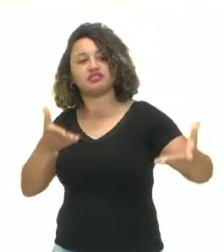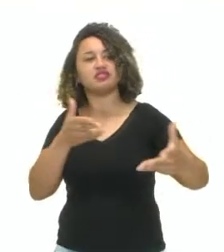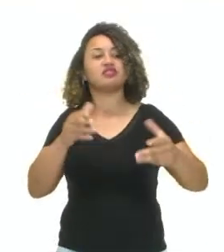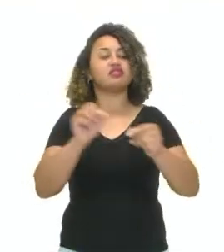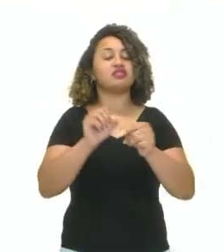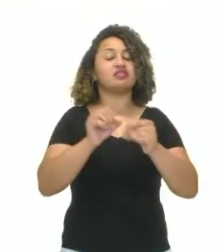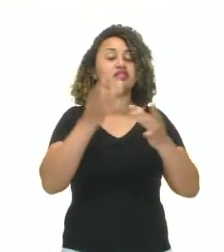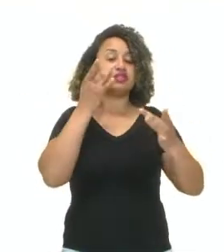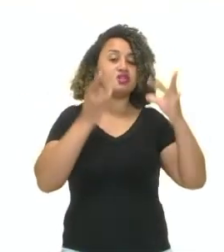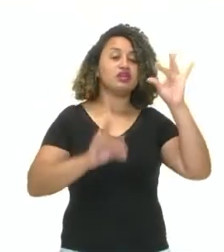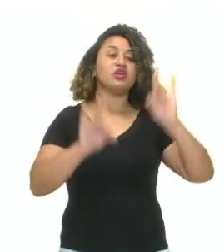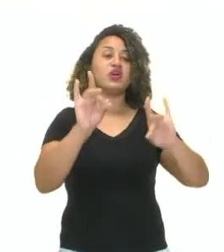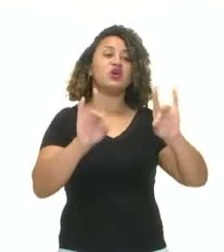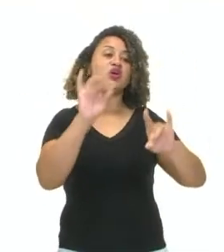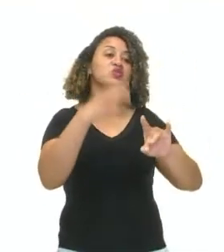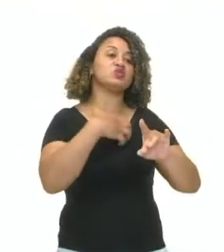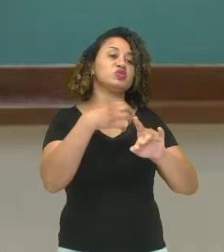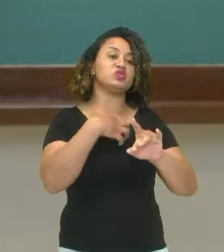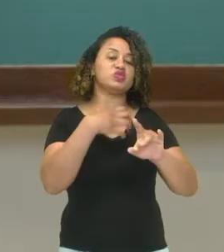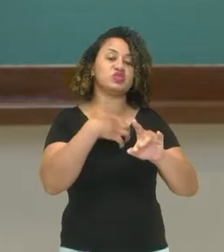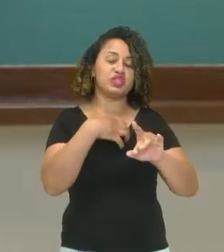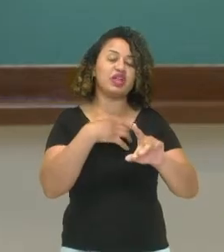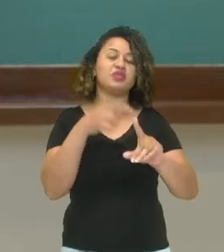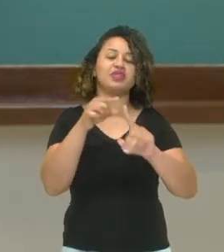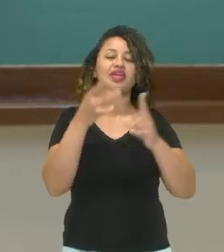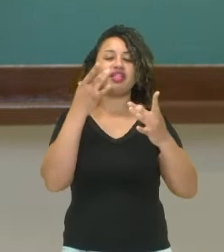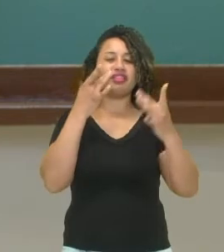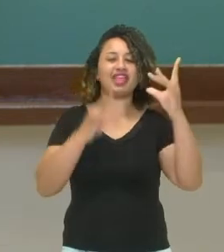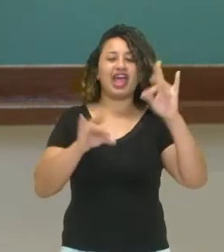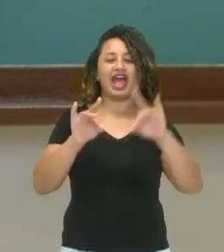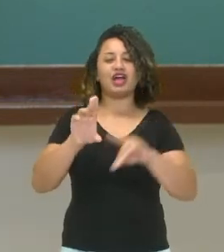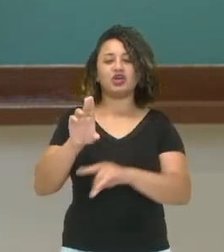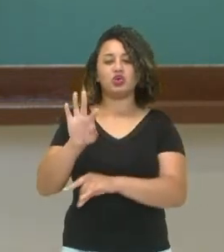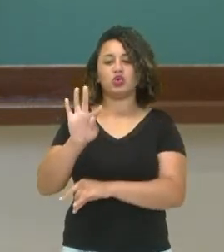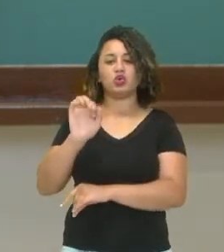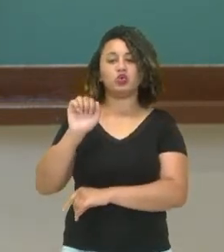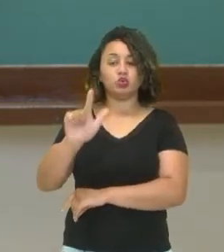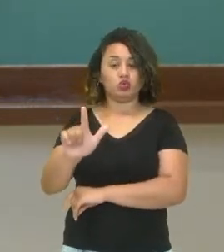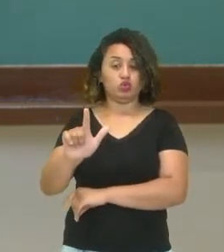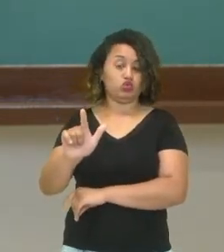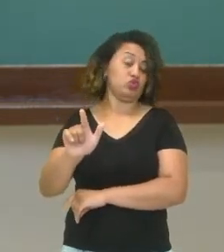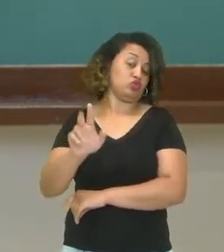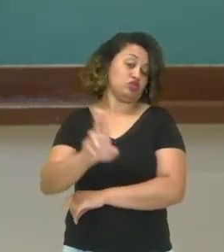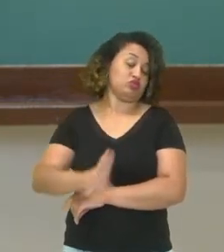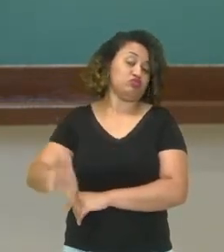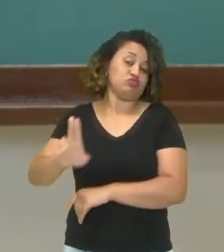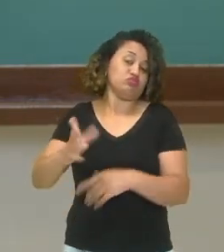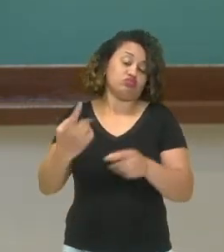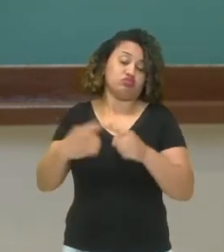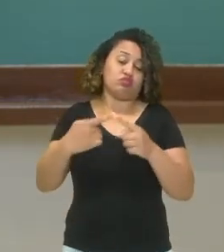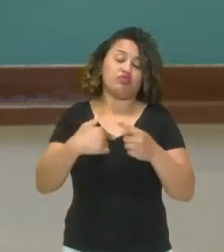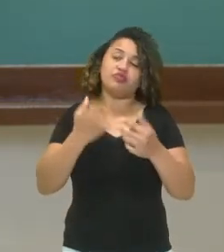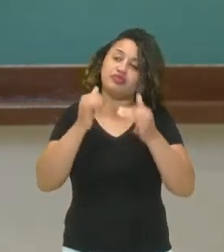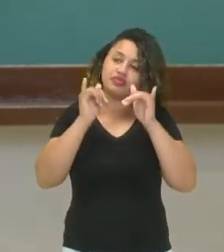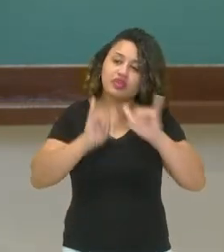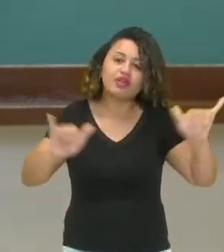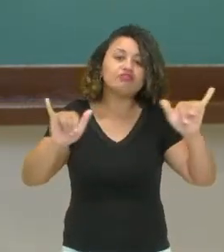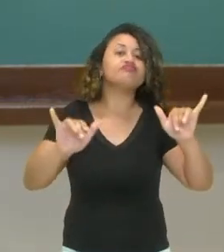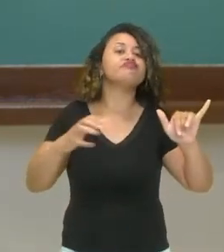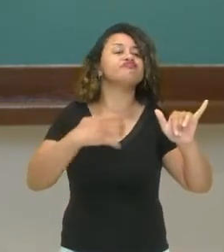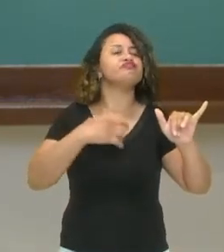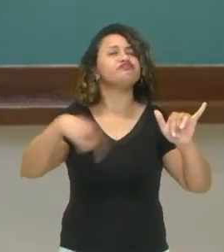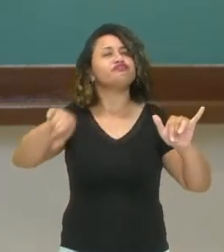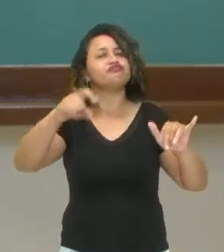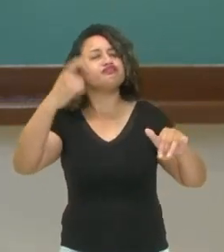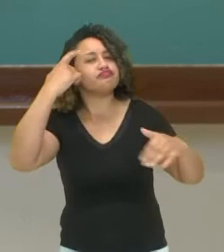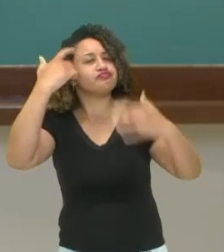que eles chamavam na época de teatro útil. Então, o teatro útil, né? Porque tem que passar uma mensagem, uma reflexão. Tá?